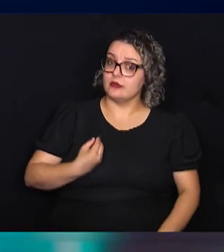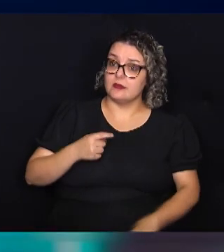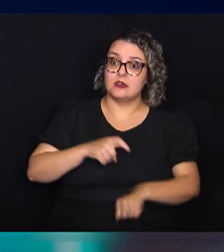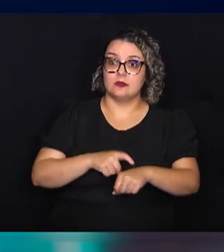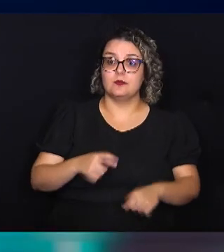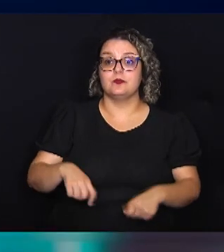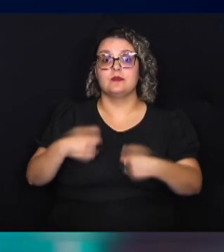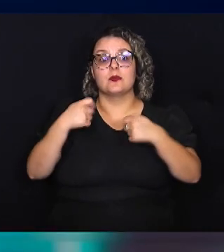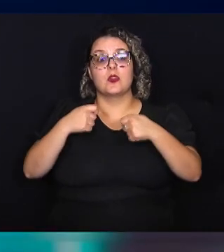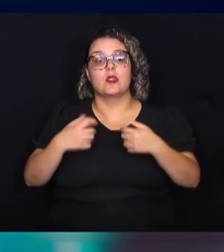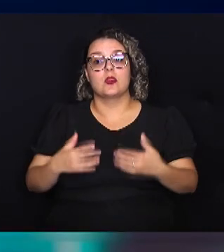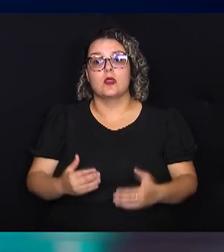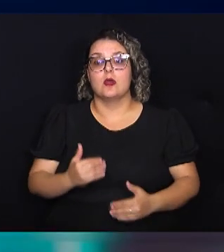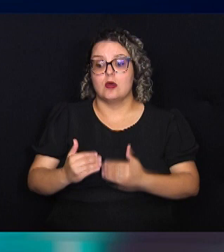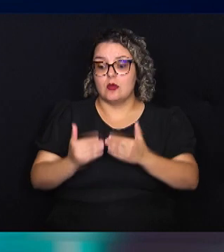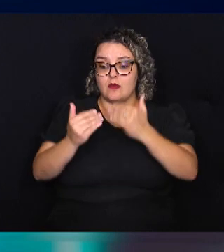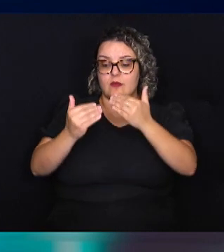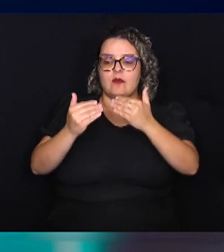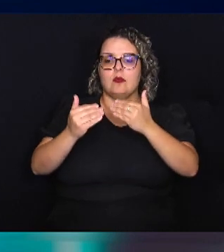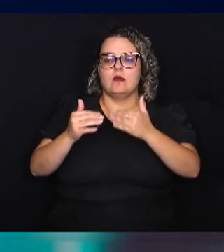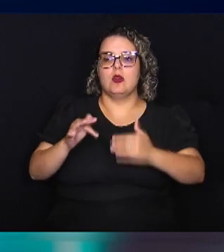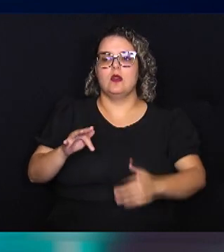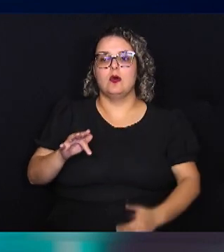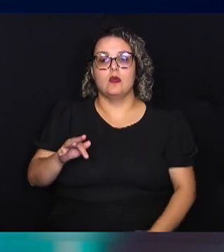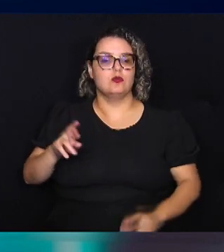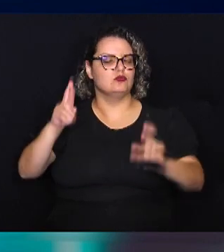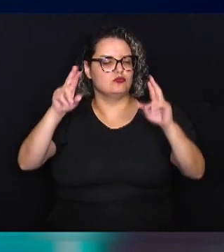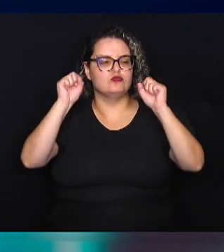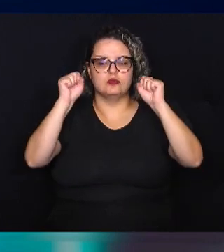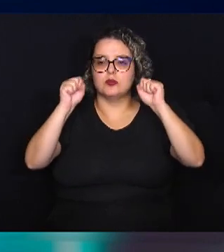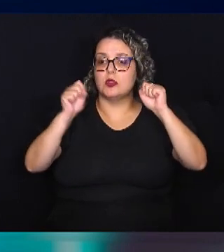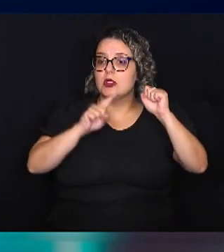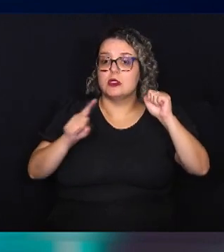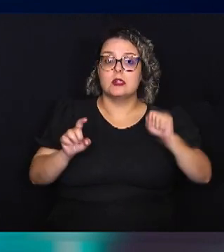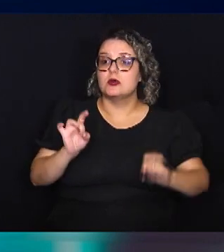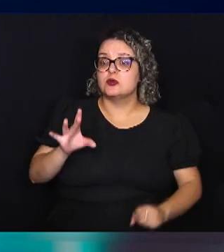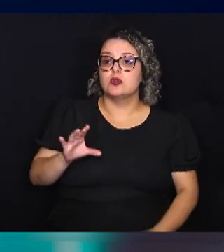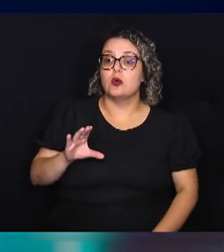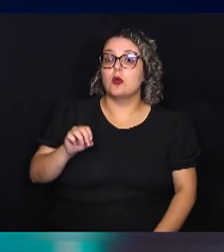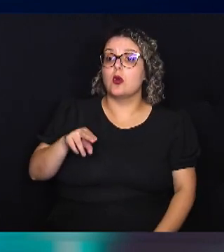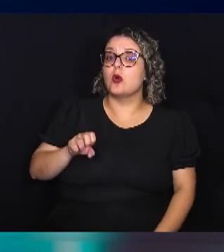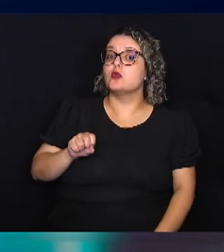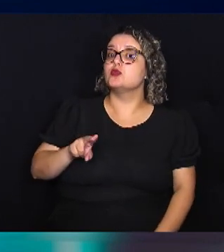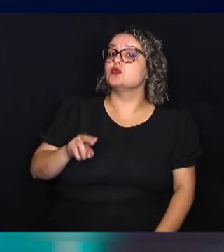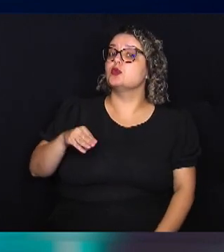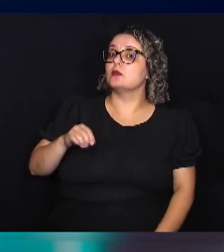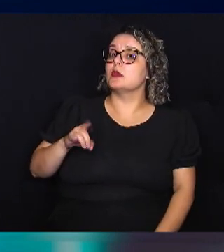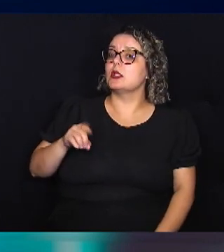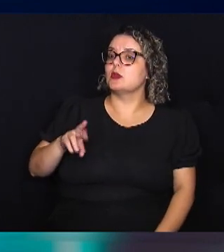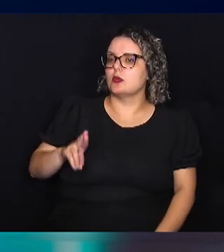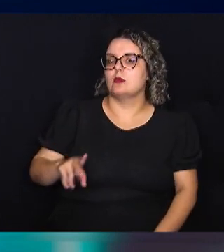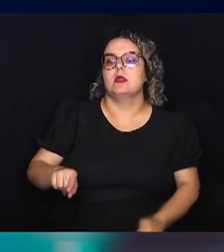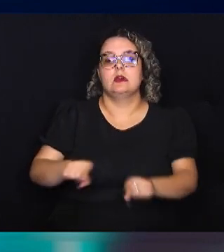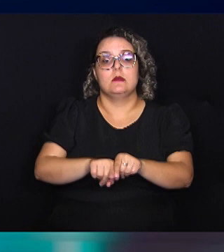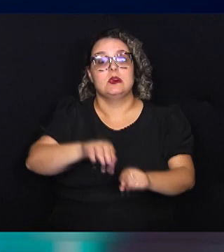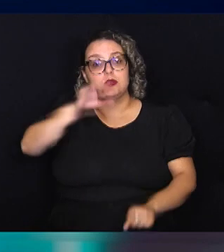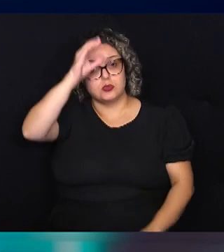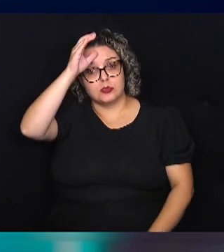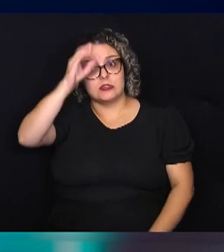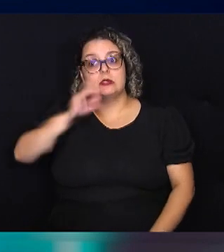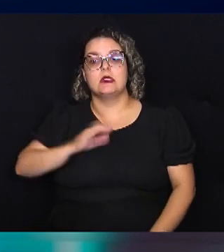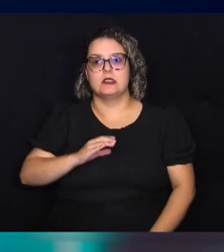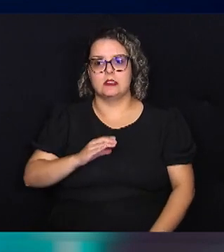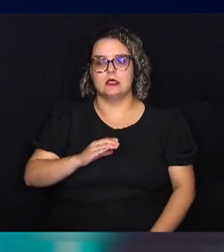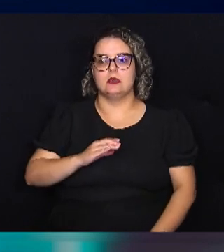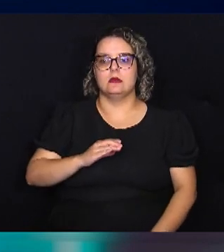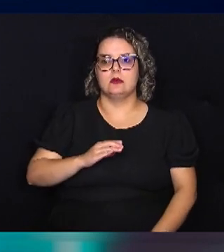preciso formar o torcedor, para que o torcedor não seja apenas um consumidor, também seja um cidadão.